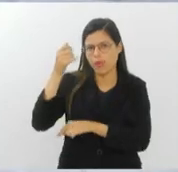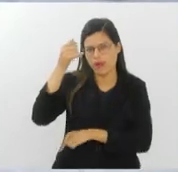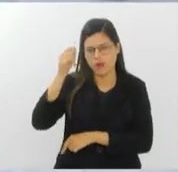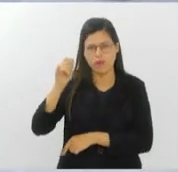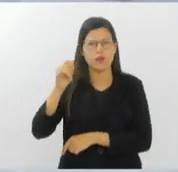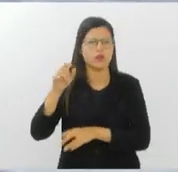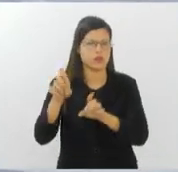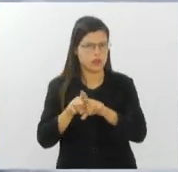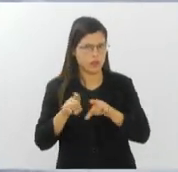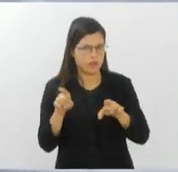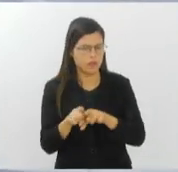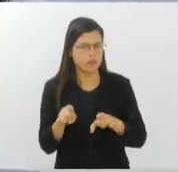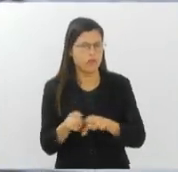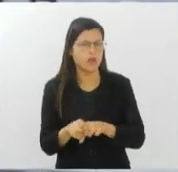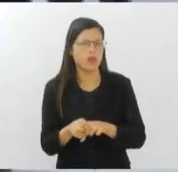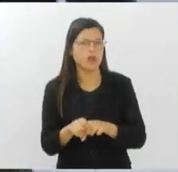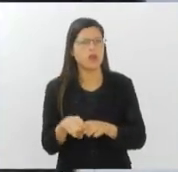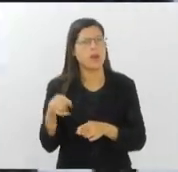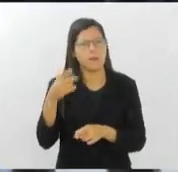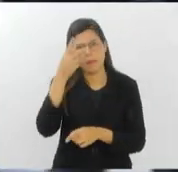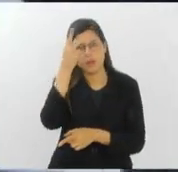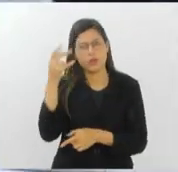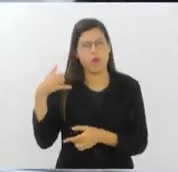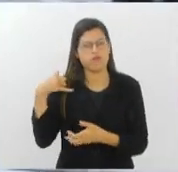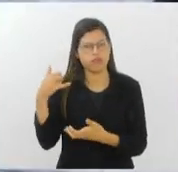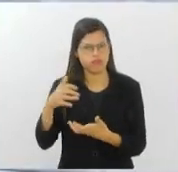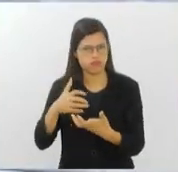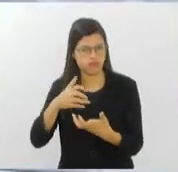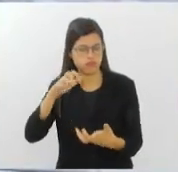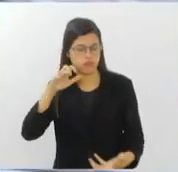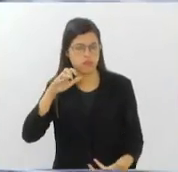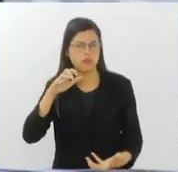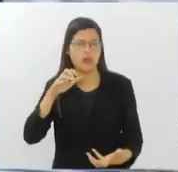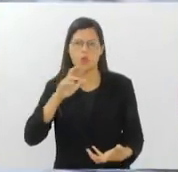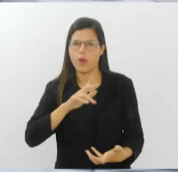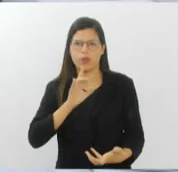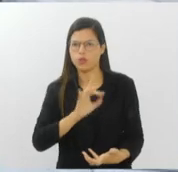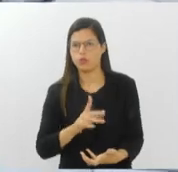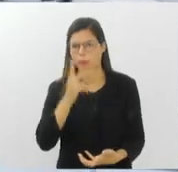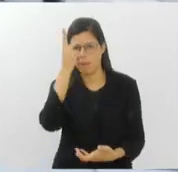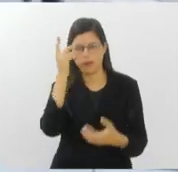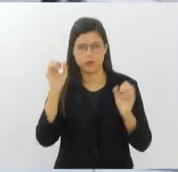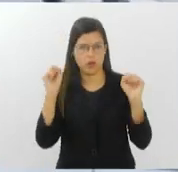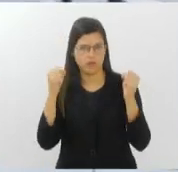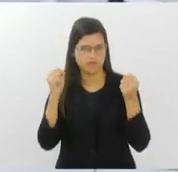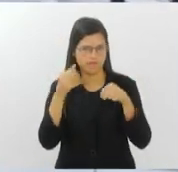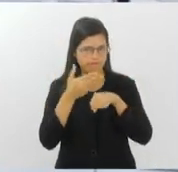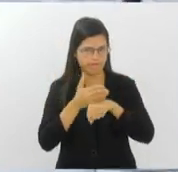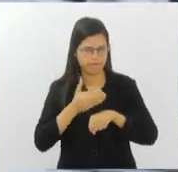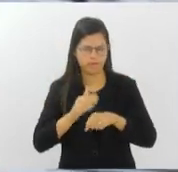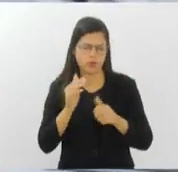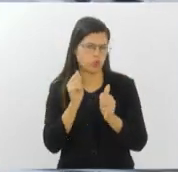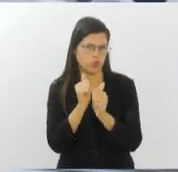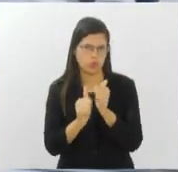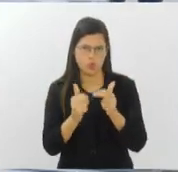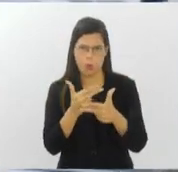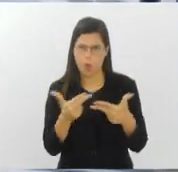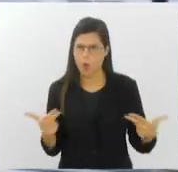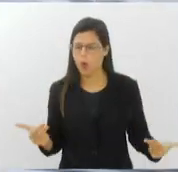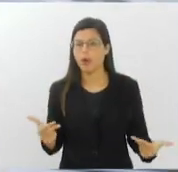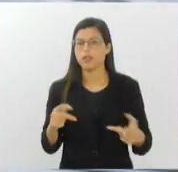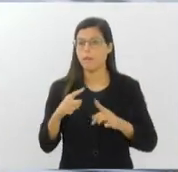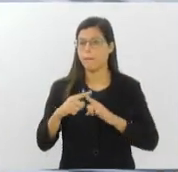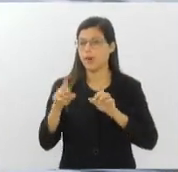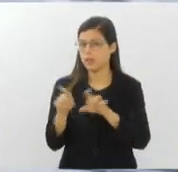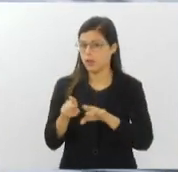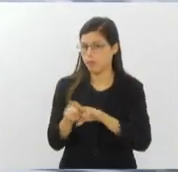no uso, para idosos também, não só para praticantes de atividade física, né, de esporte, atletas, mas